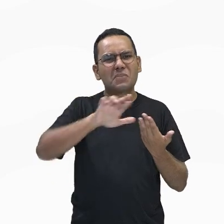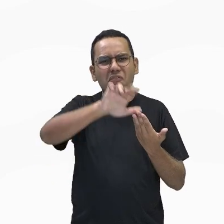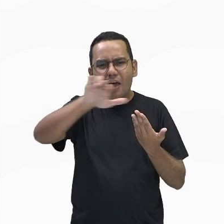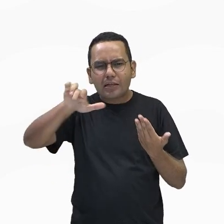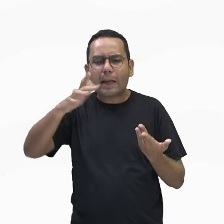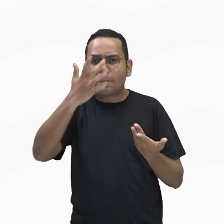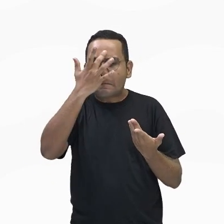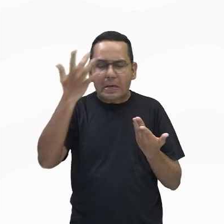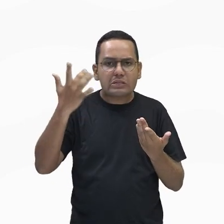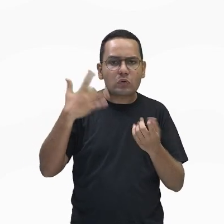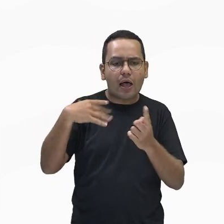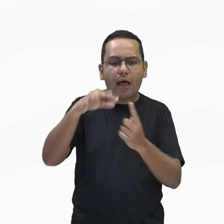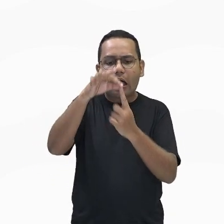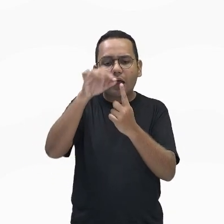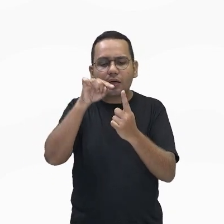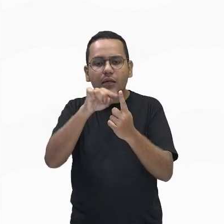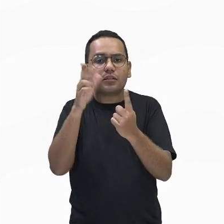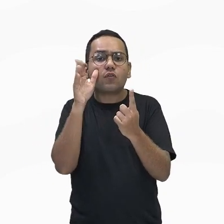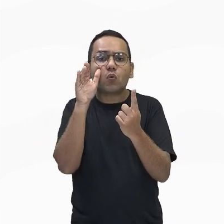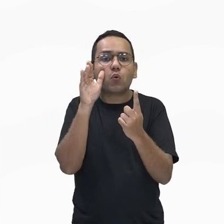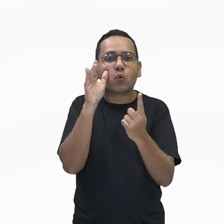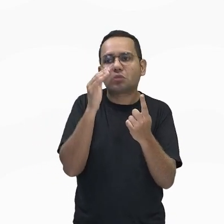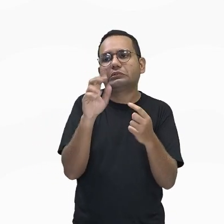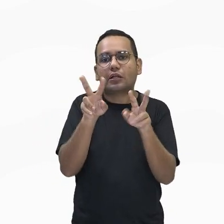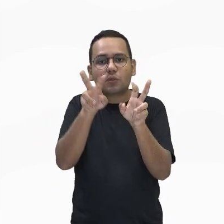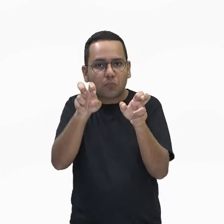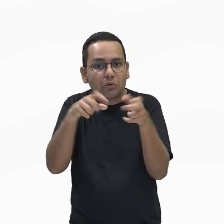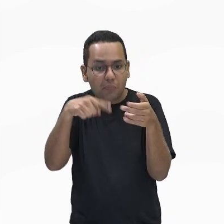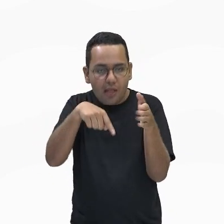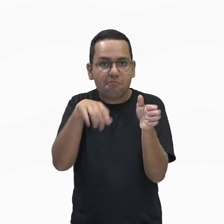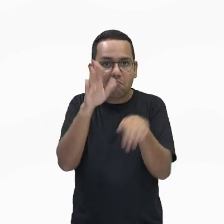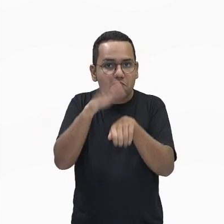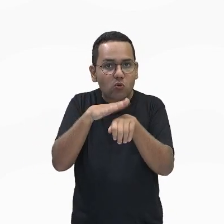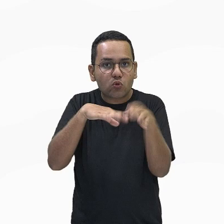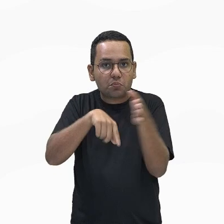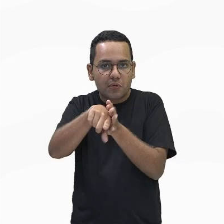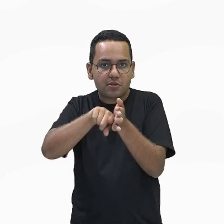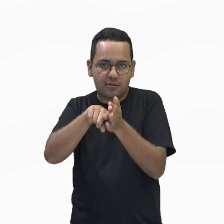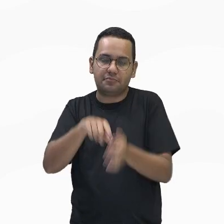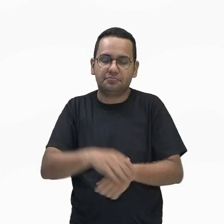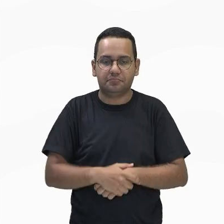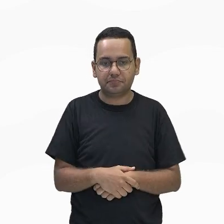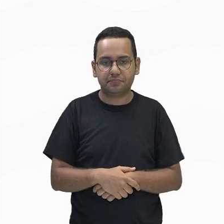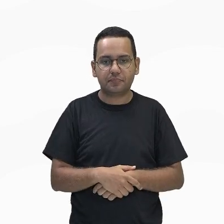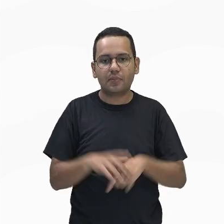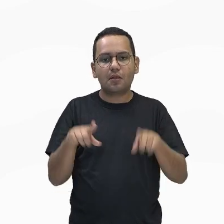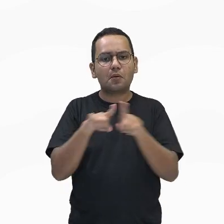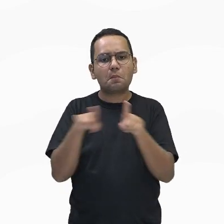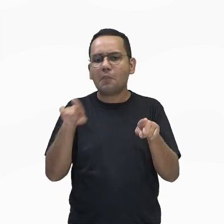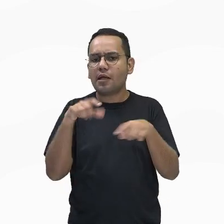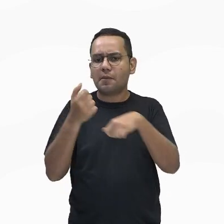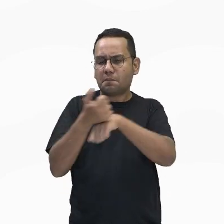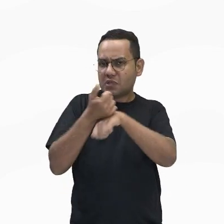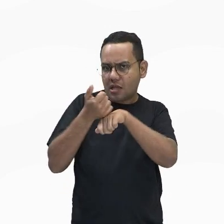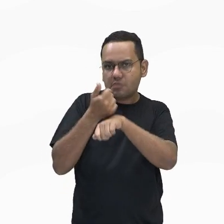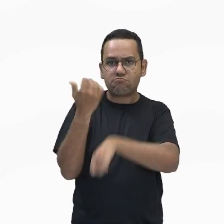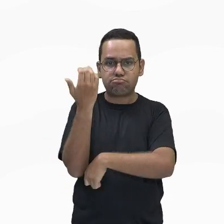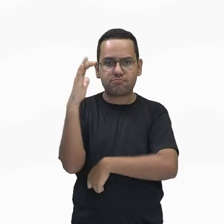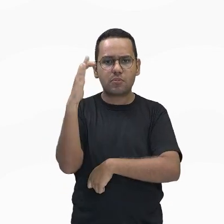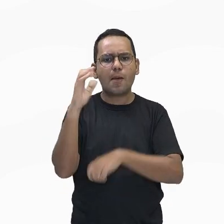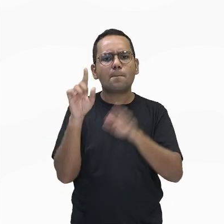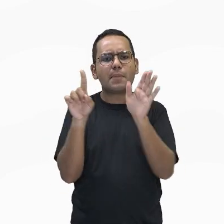que houvesse ali os avanços científicos. Cientistas se perguntaram sobre